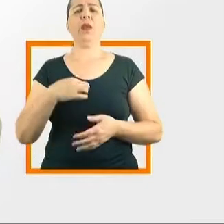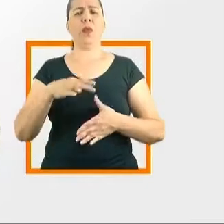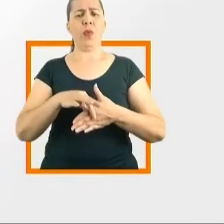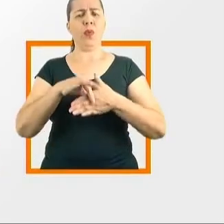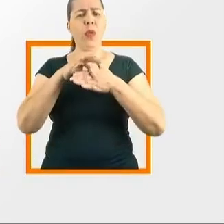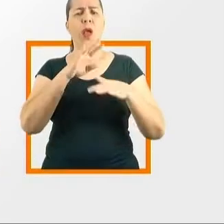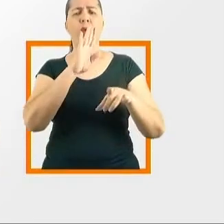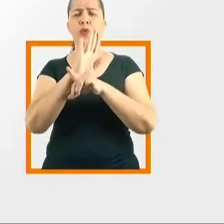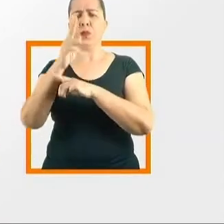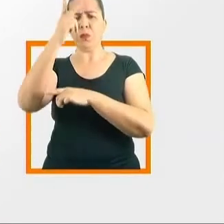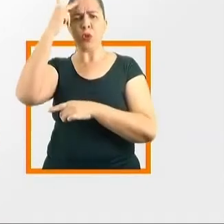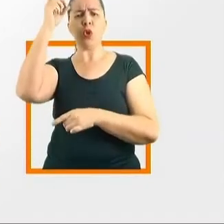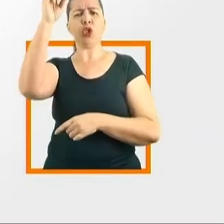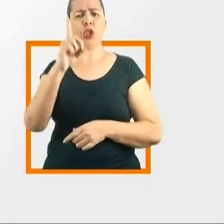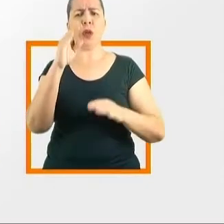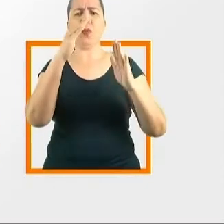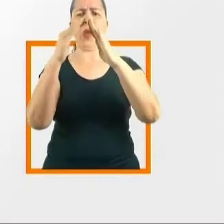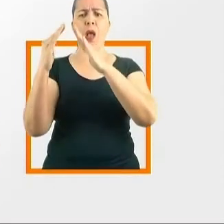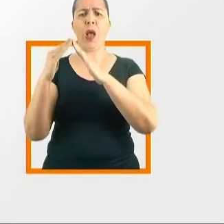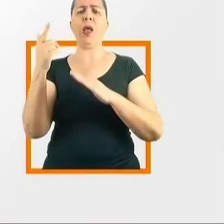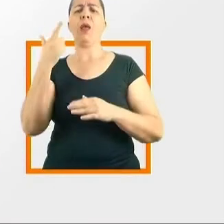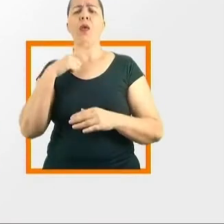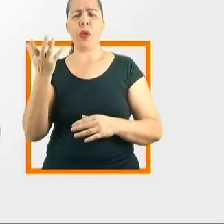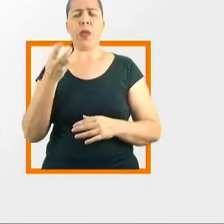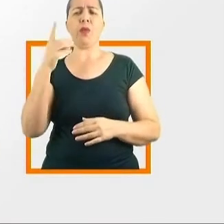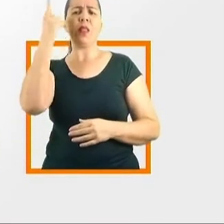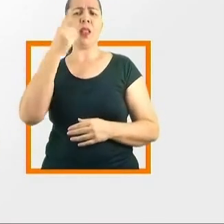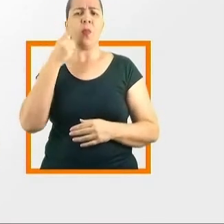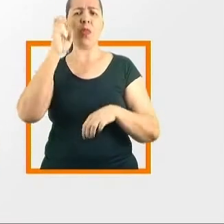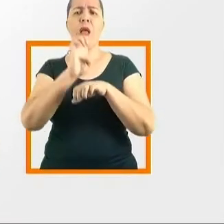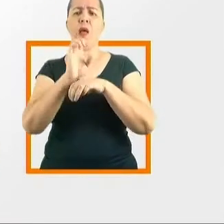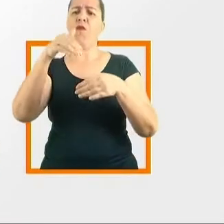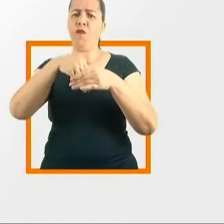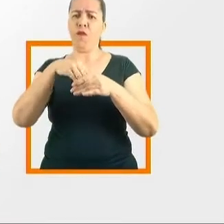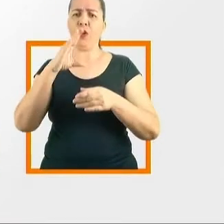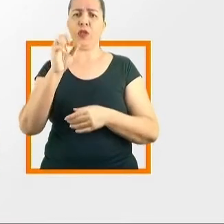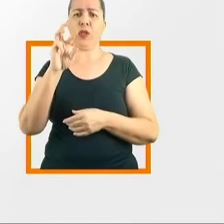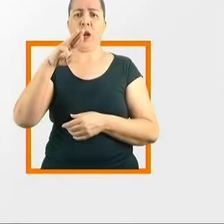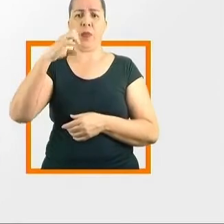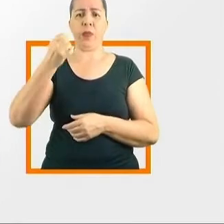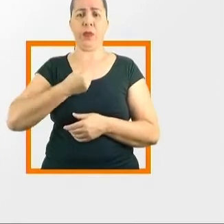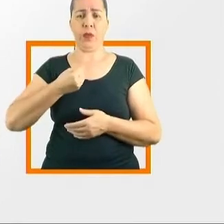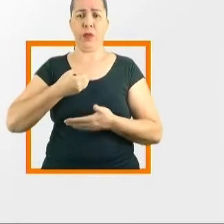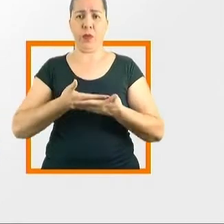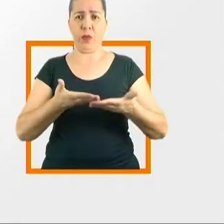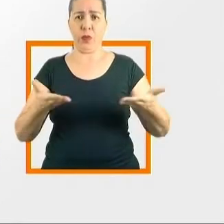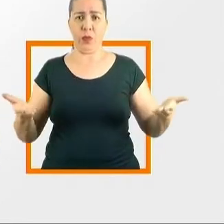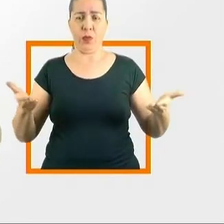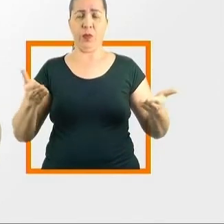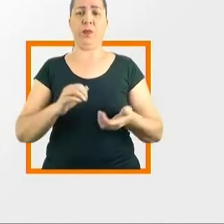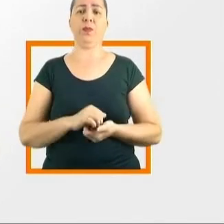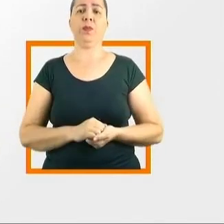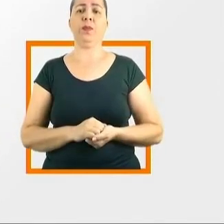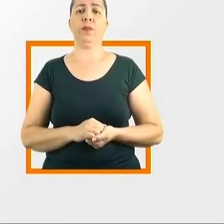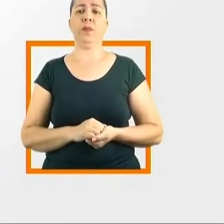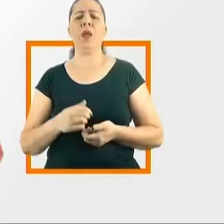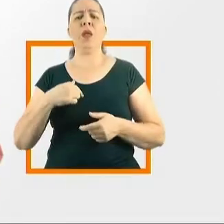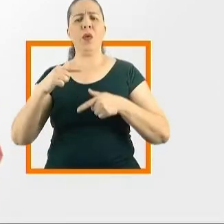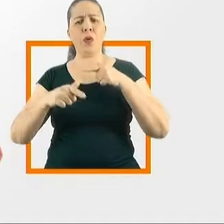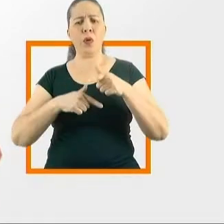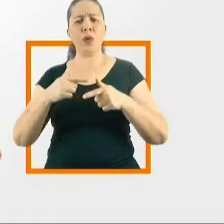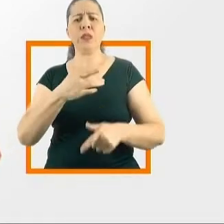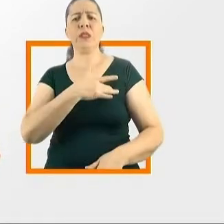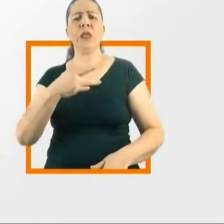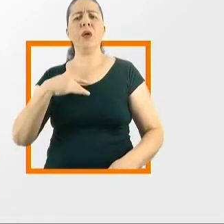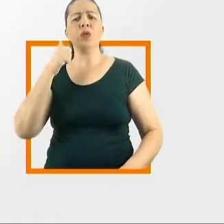40. Sou liderança pelo direito à moradia. Para ocupar a Alesp, vote Carmen Silva 40300.